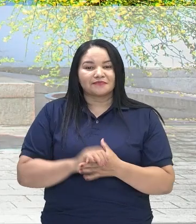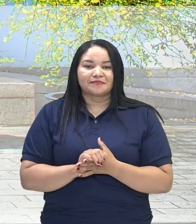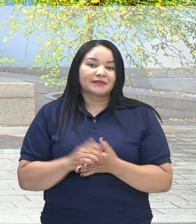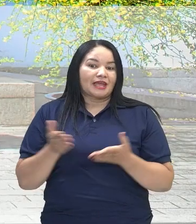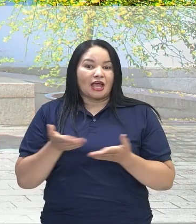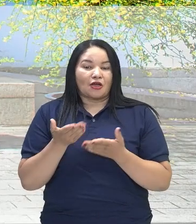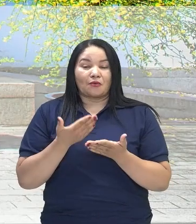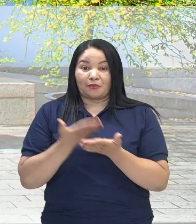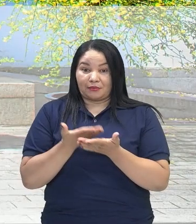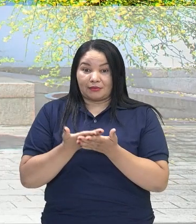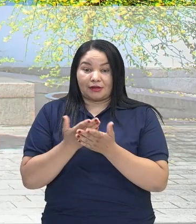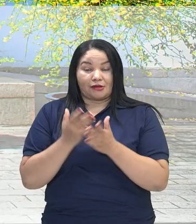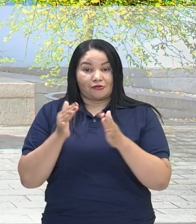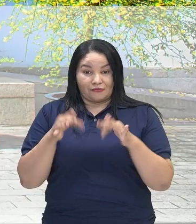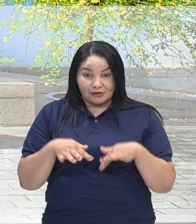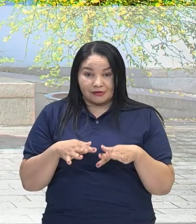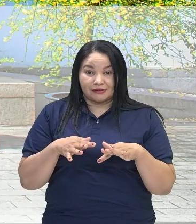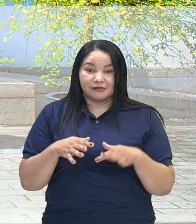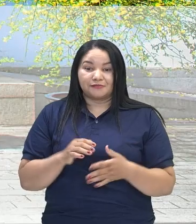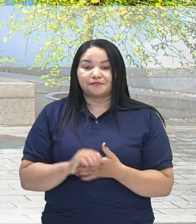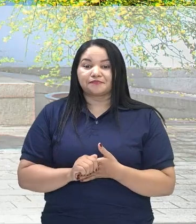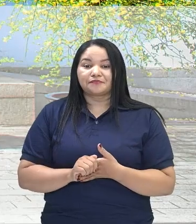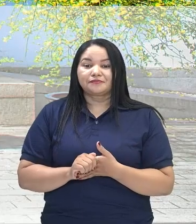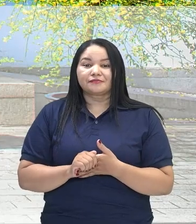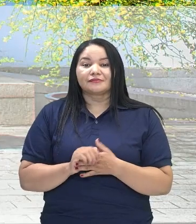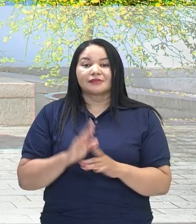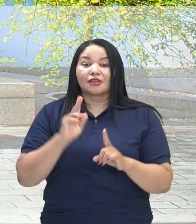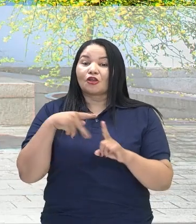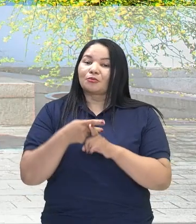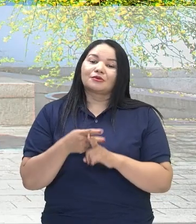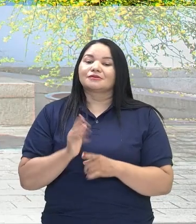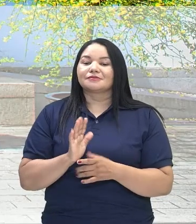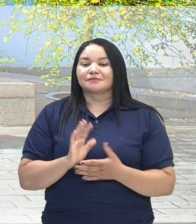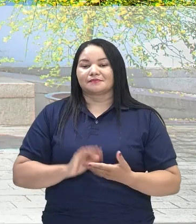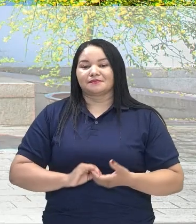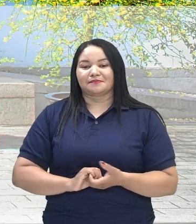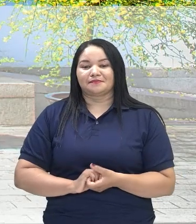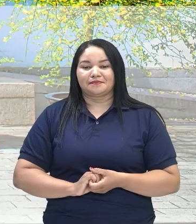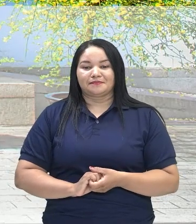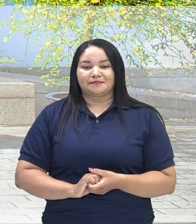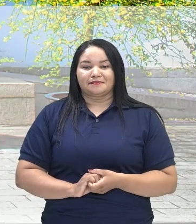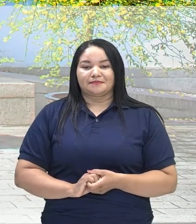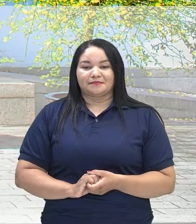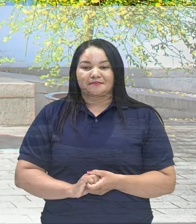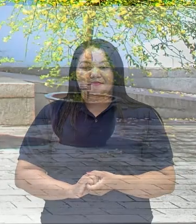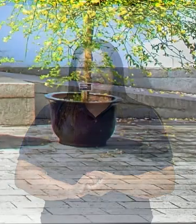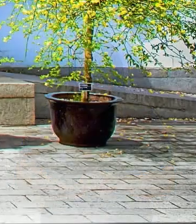gente finaliza a nossa aula por aqui e a gente se encontra numa próxima oportunidade.